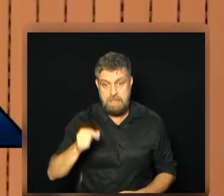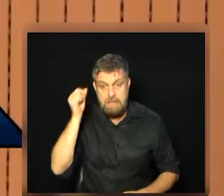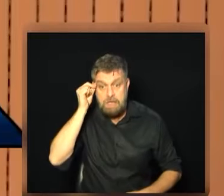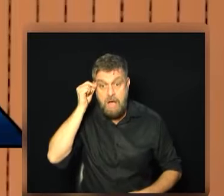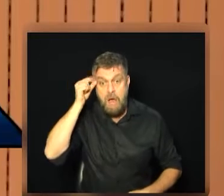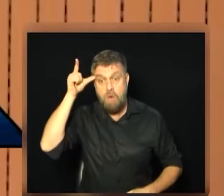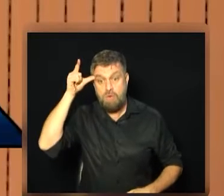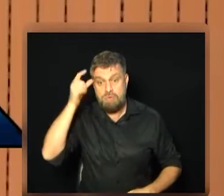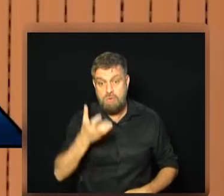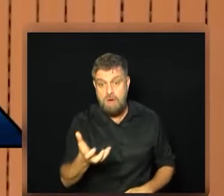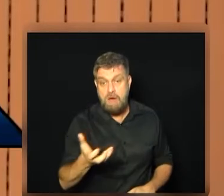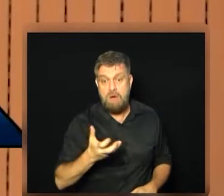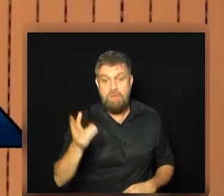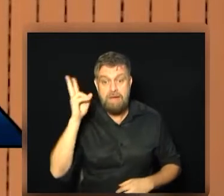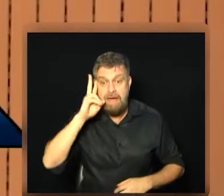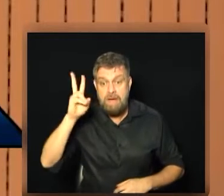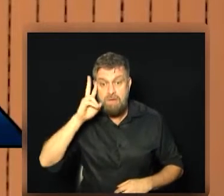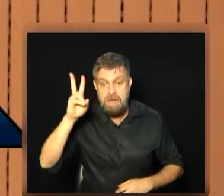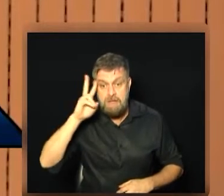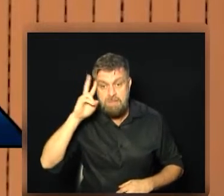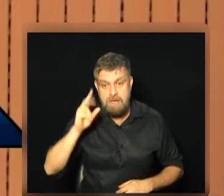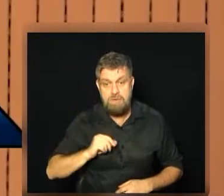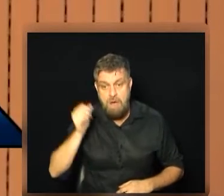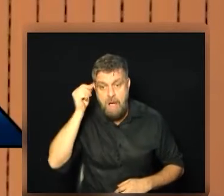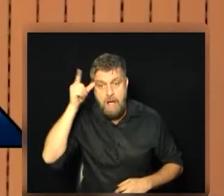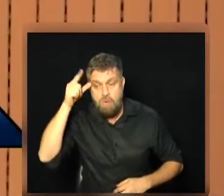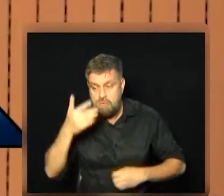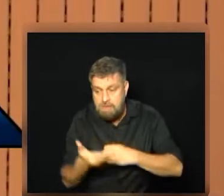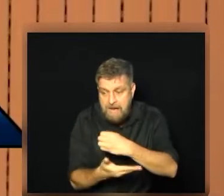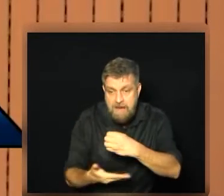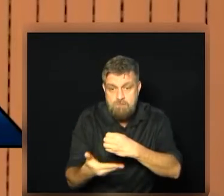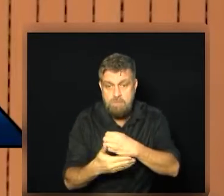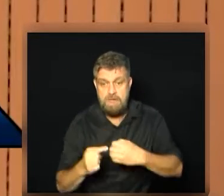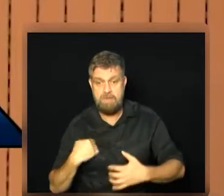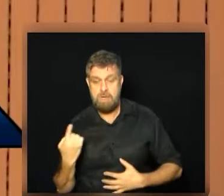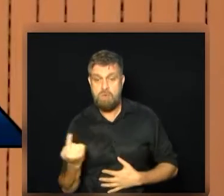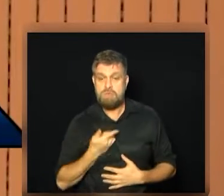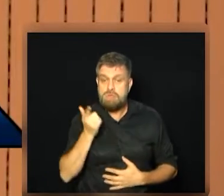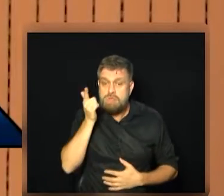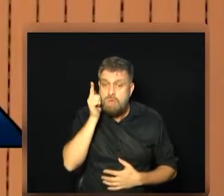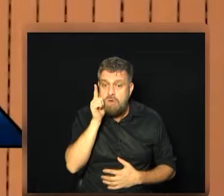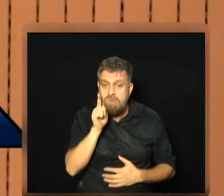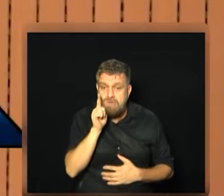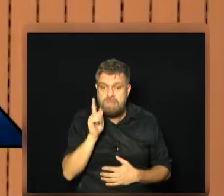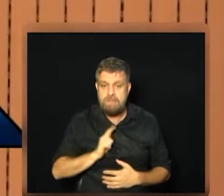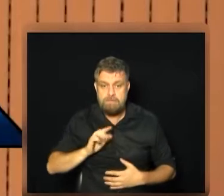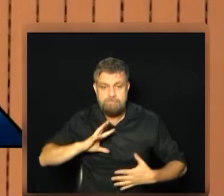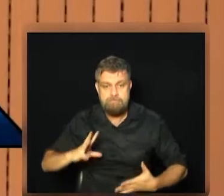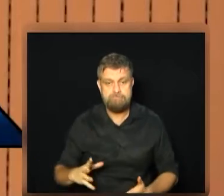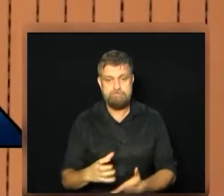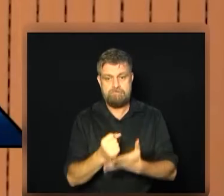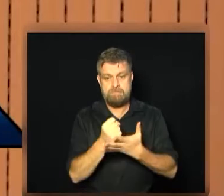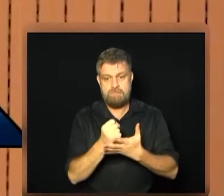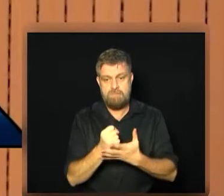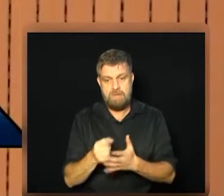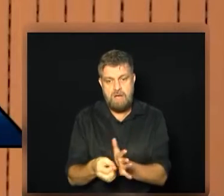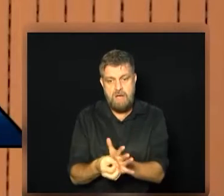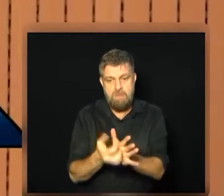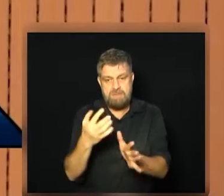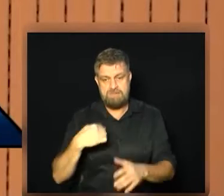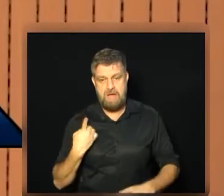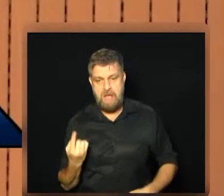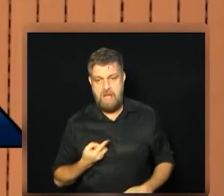cultura, eu quero lembrá-los que a cultura é fundamental para que a gente consiga resgatar, muitas vezes, as